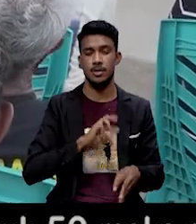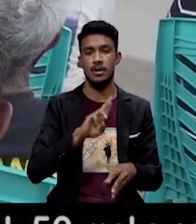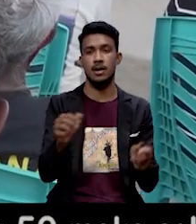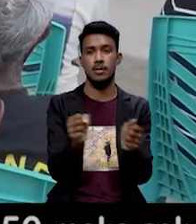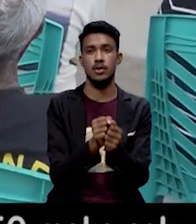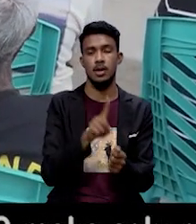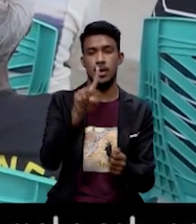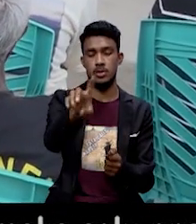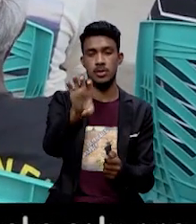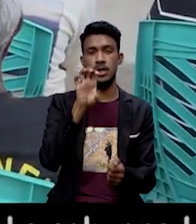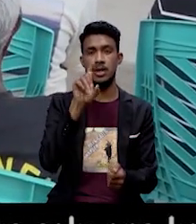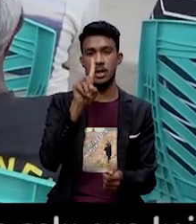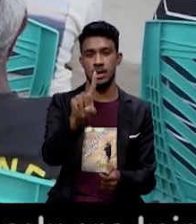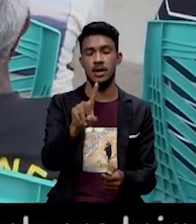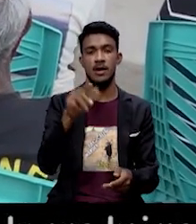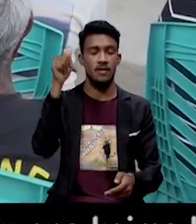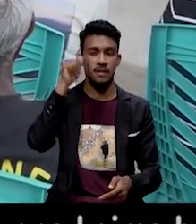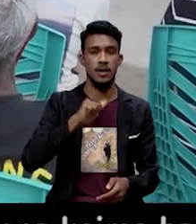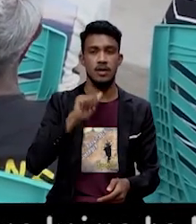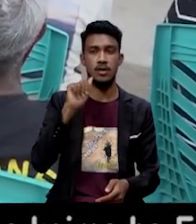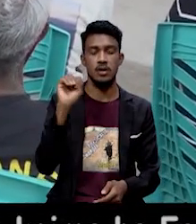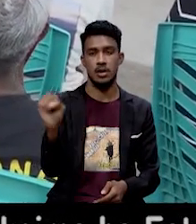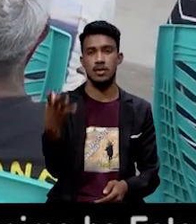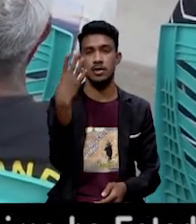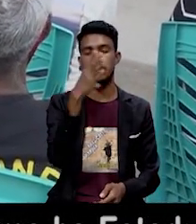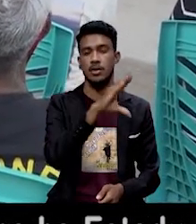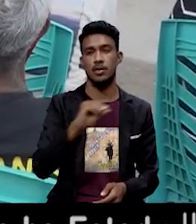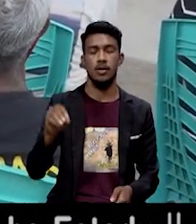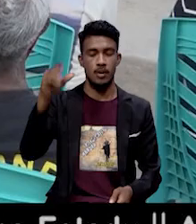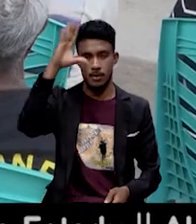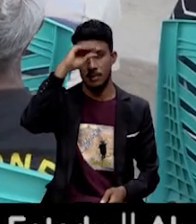Ida, feto Sanulo Recin Lima, no Mane, o Alunulo Recin Lima,